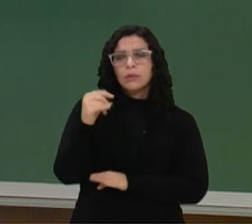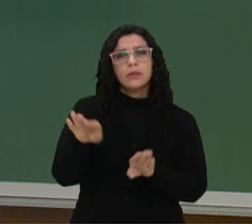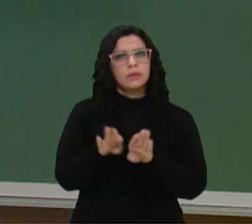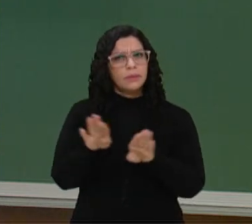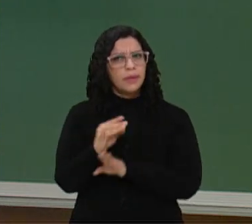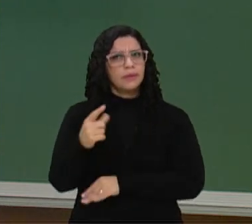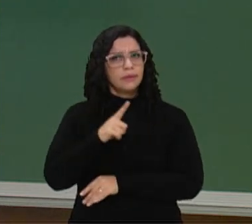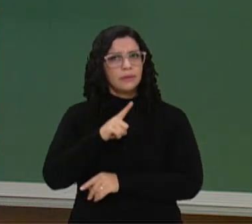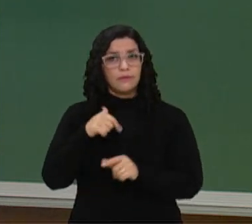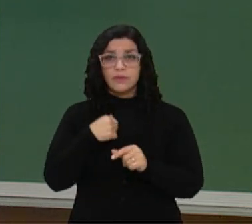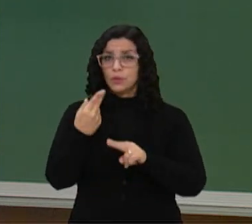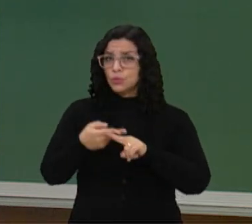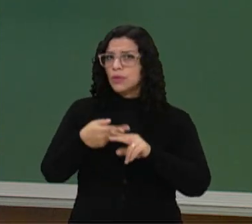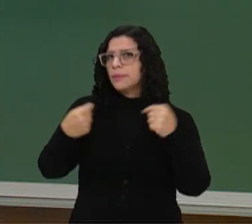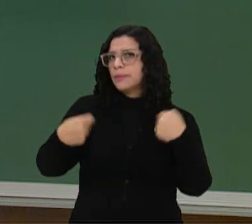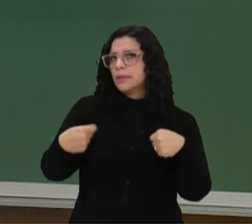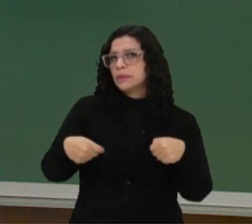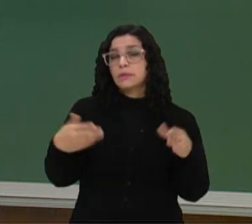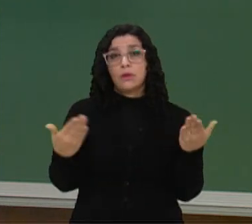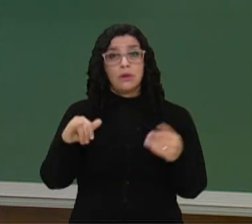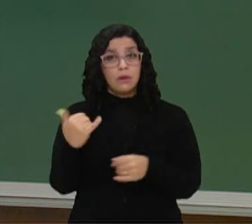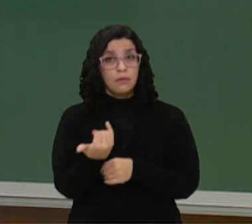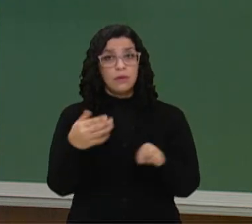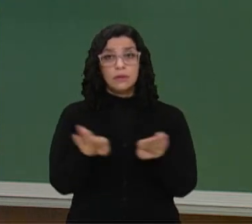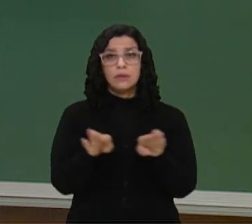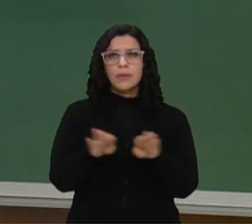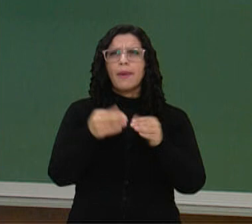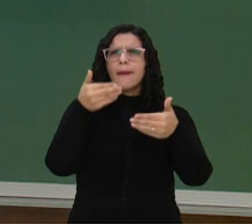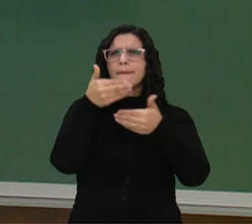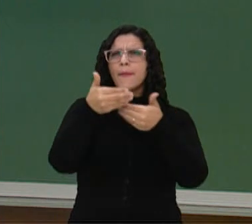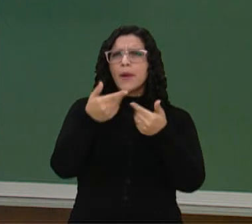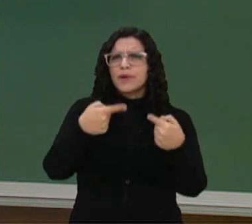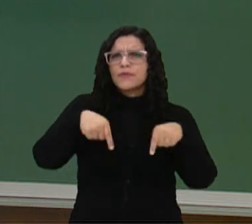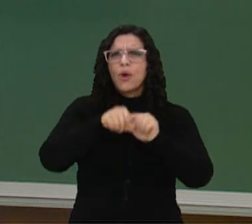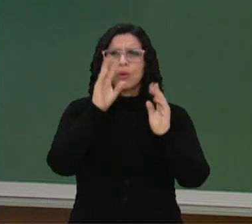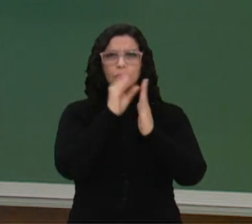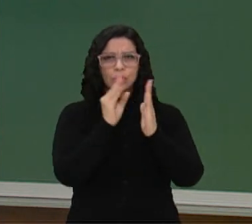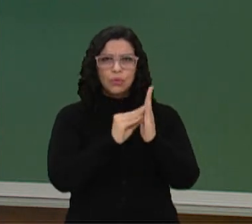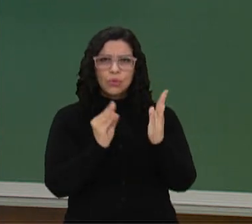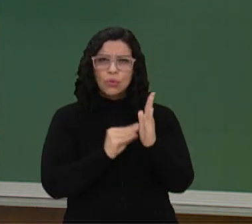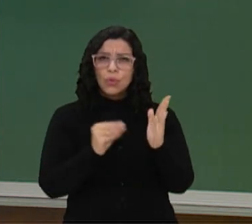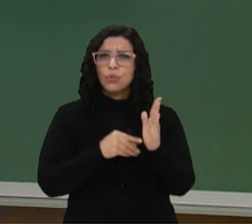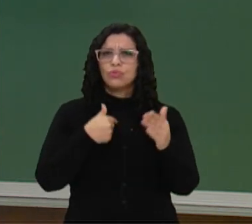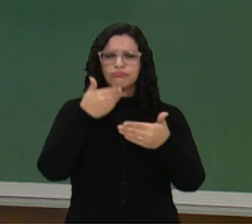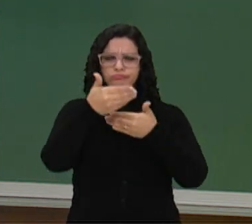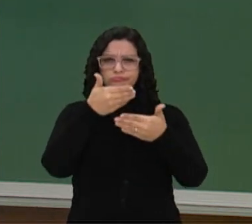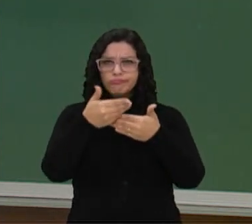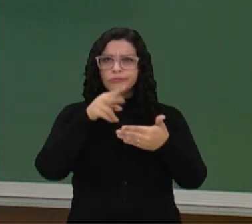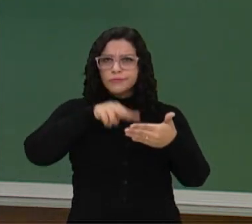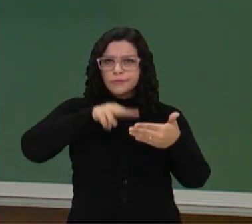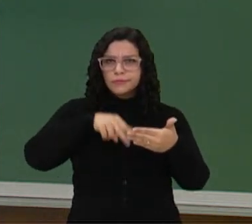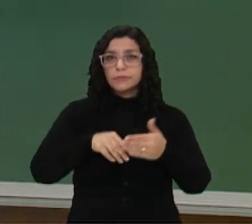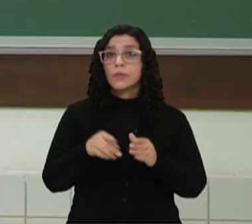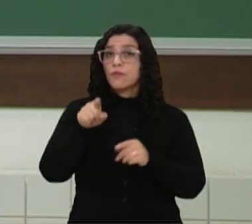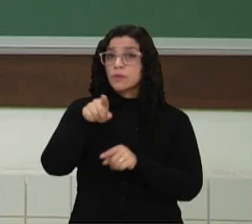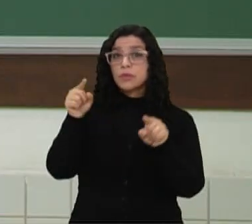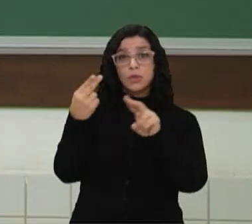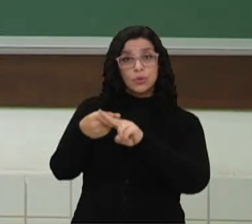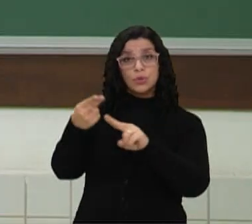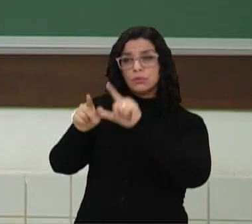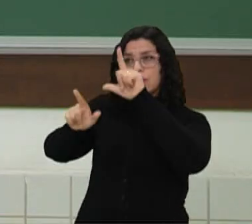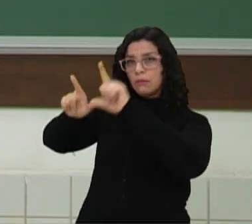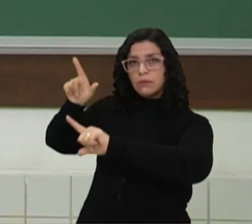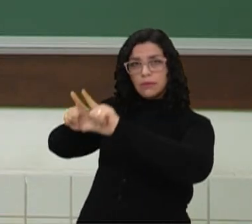bastante importante. Faça uso. Aproveite também para ver os slides. Revise o conteúdo através dos slides. Você que utiliza